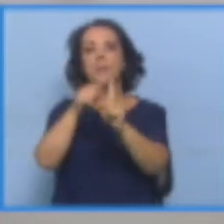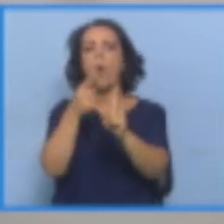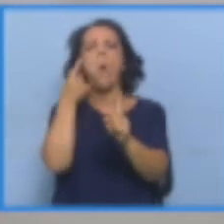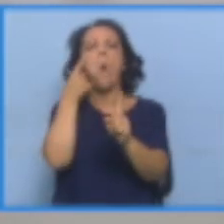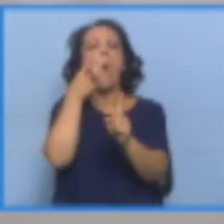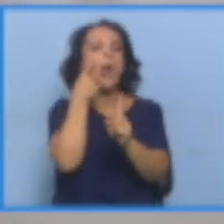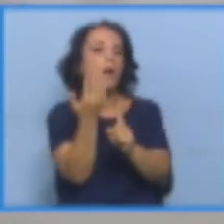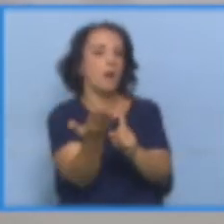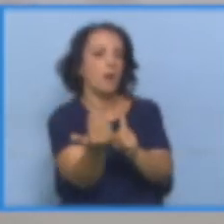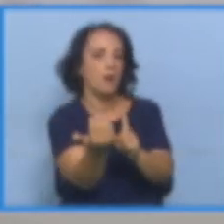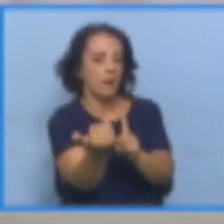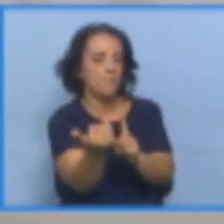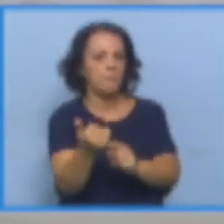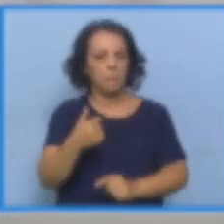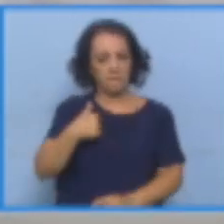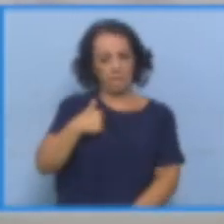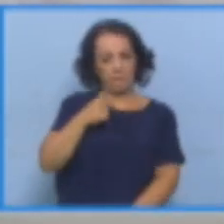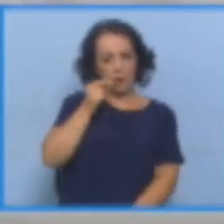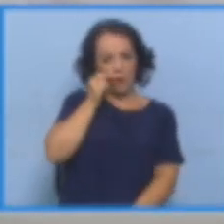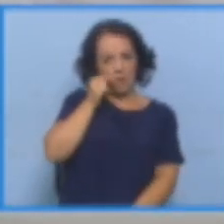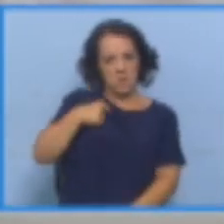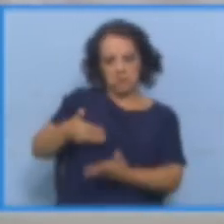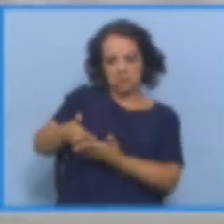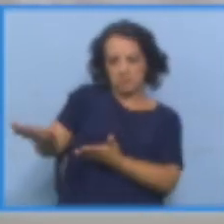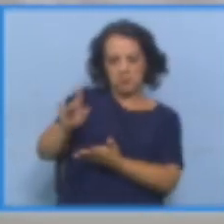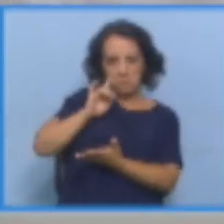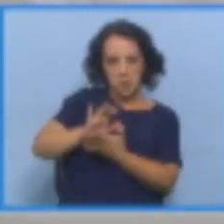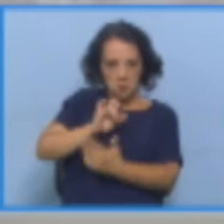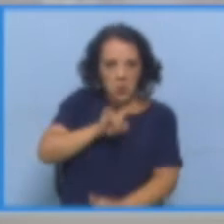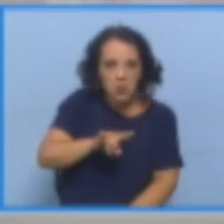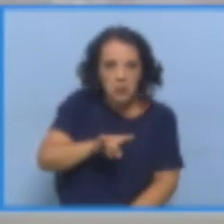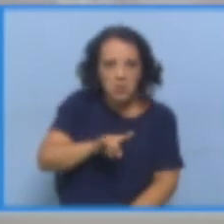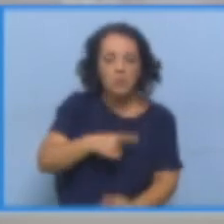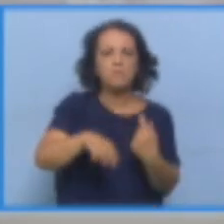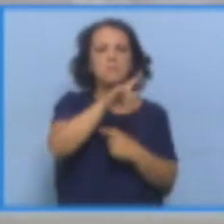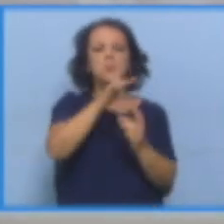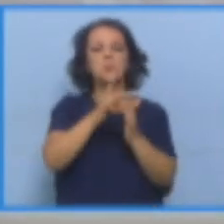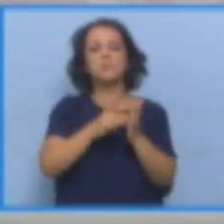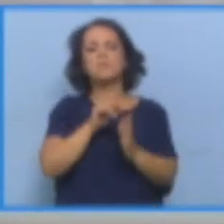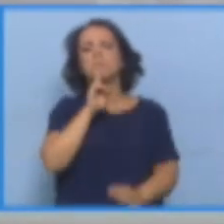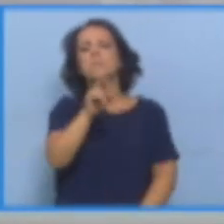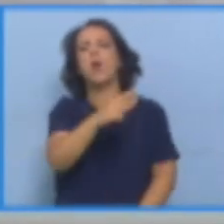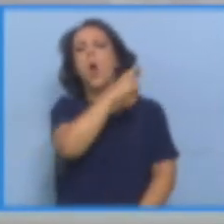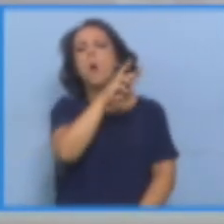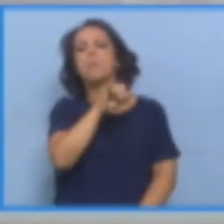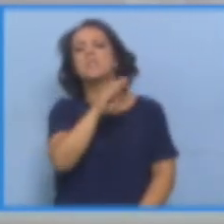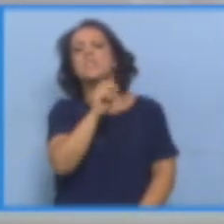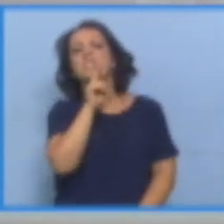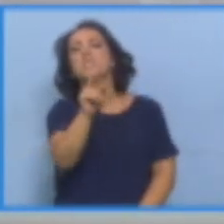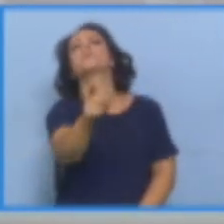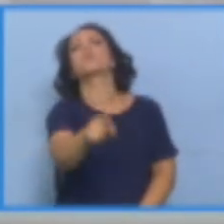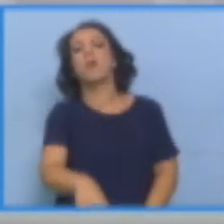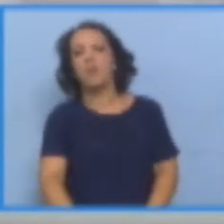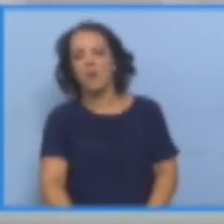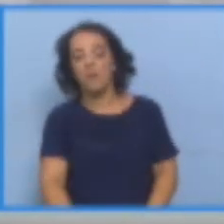Se pode um homem despedir a sua mulher, não é? E Jesus responde-lhes, o que é que diz Moisés? Pode. E eles, mas isso é por causa